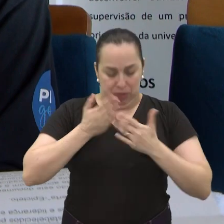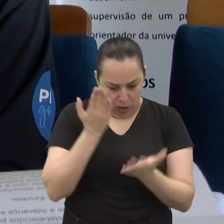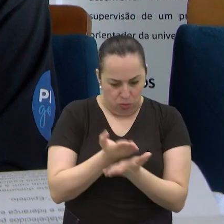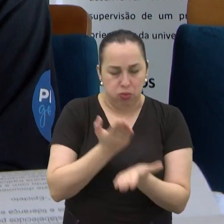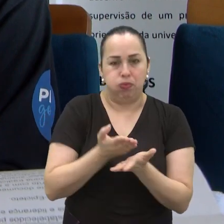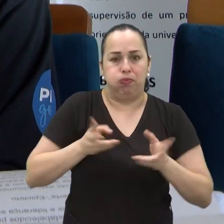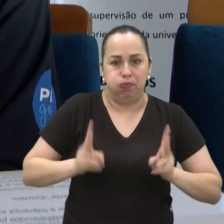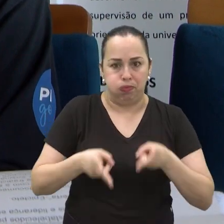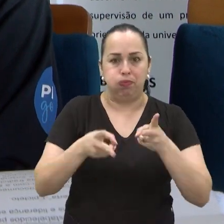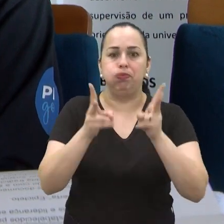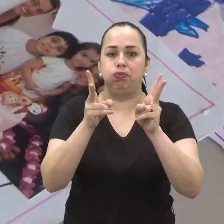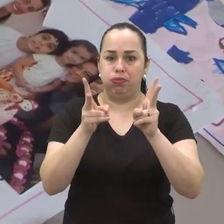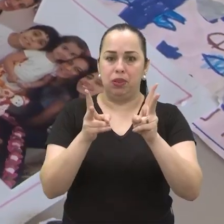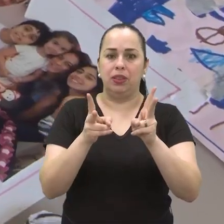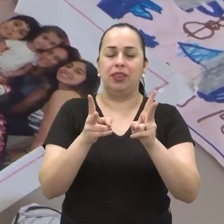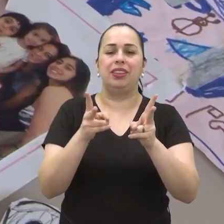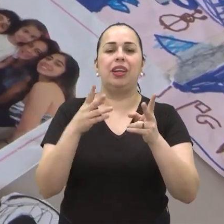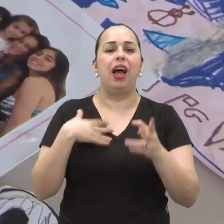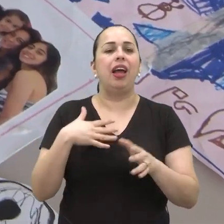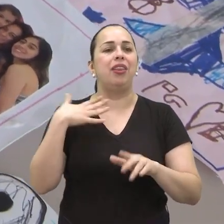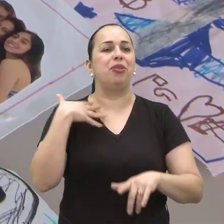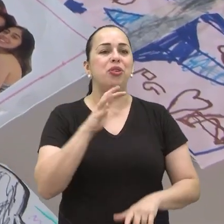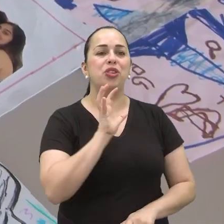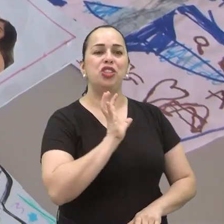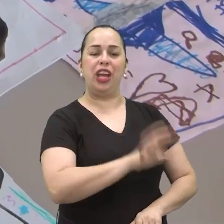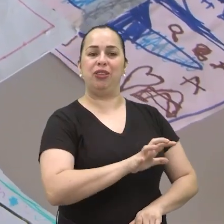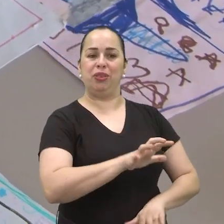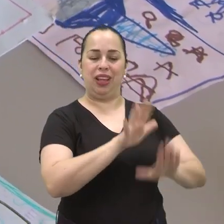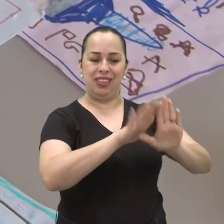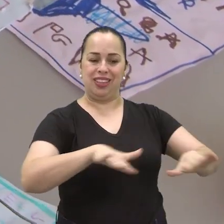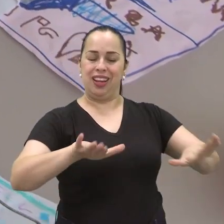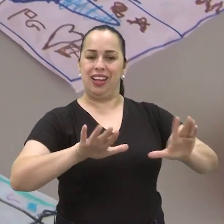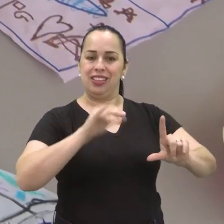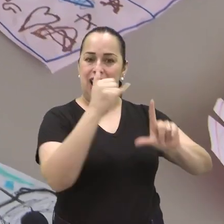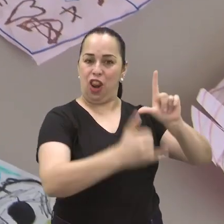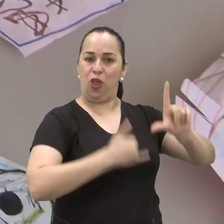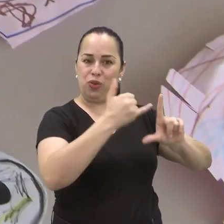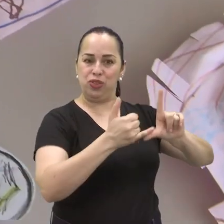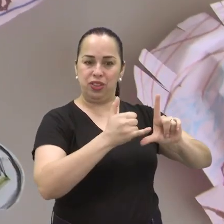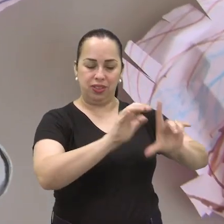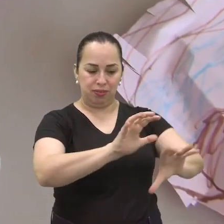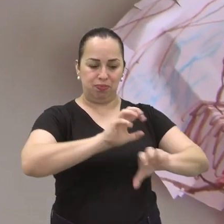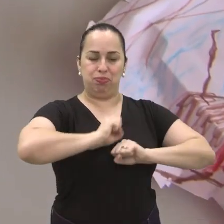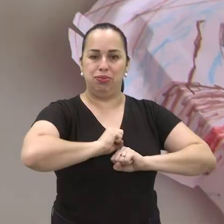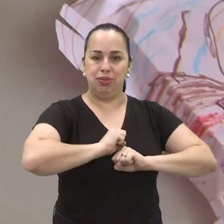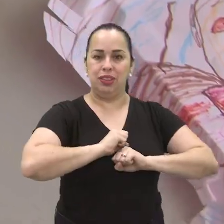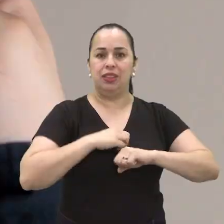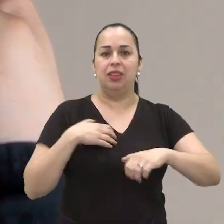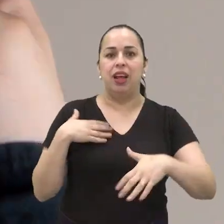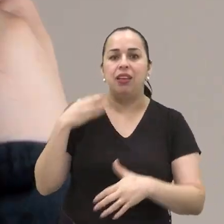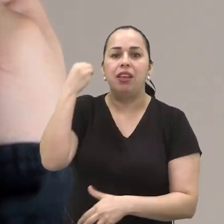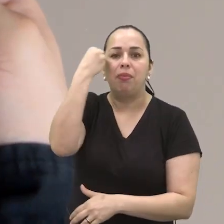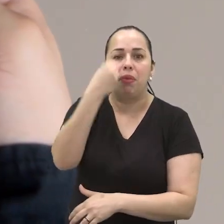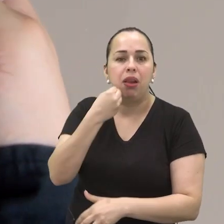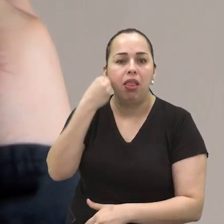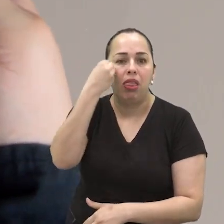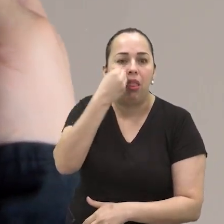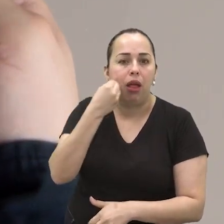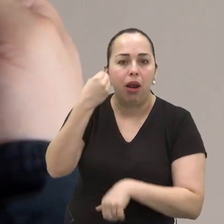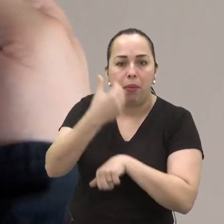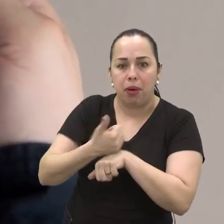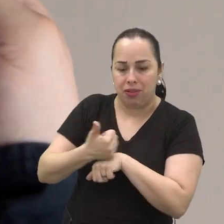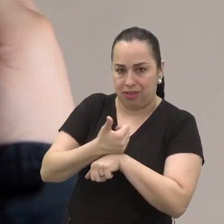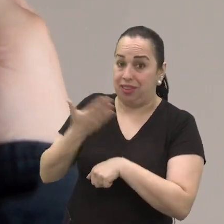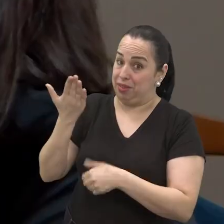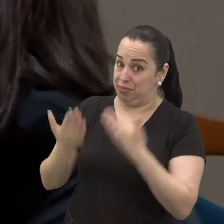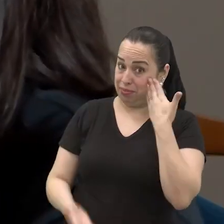para continuar os estudos. Aos poucos, o mundo lúdico das crianças ganha novos significados. E as primeiras